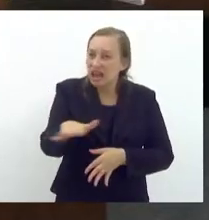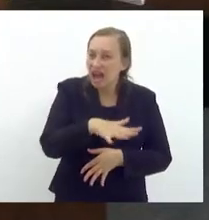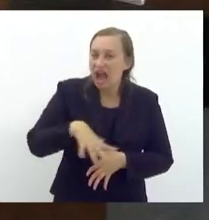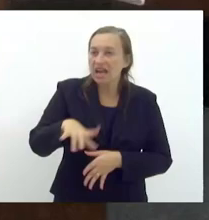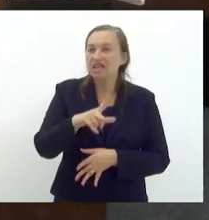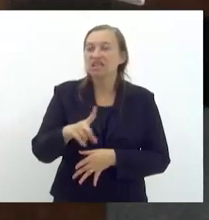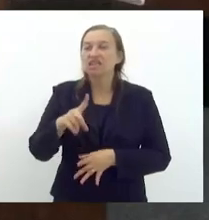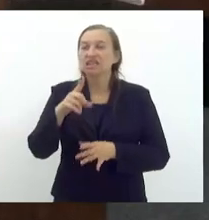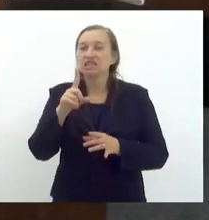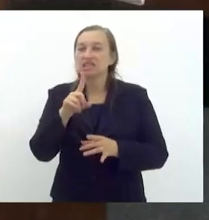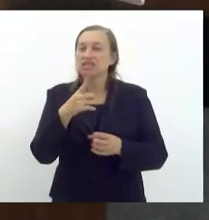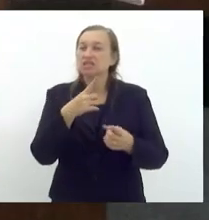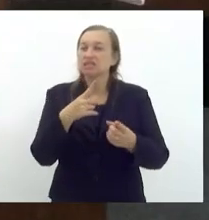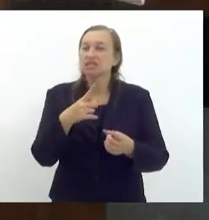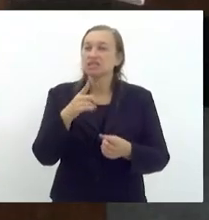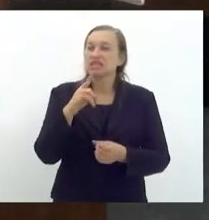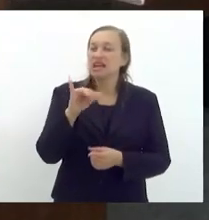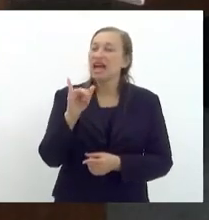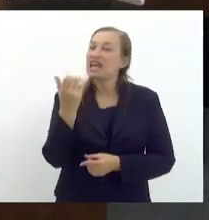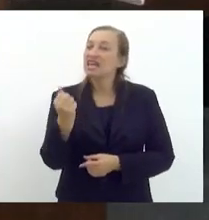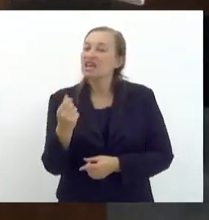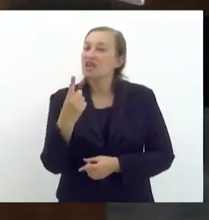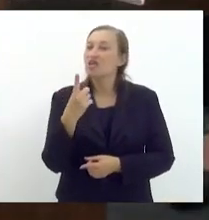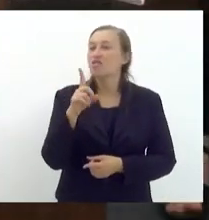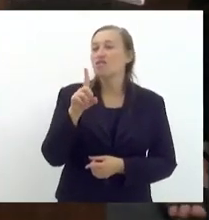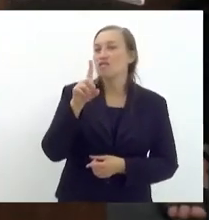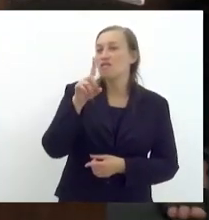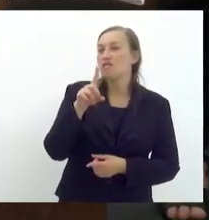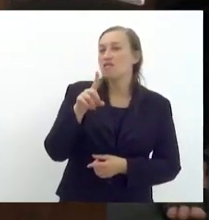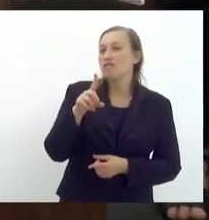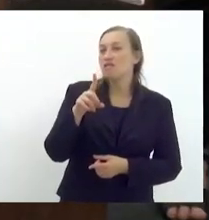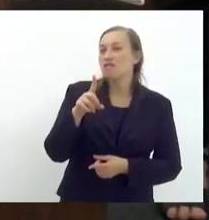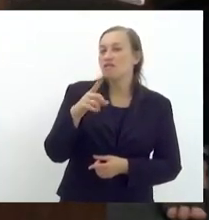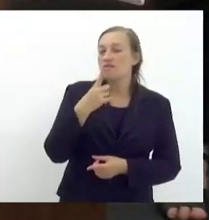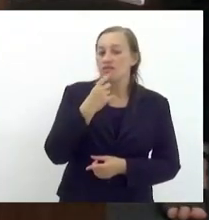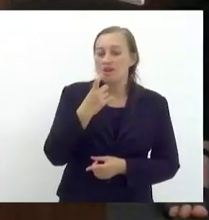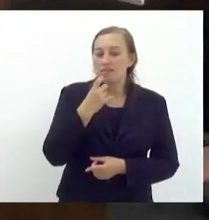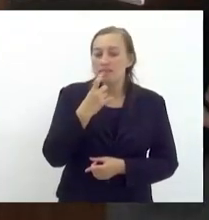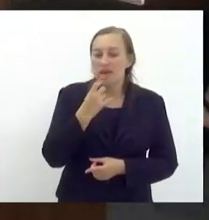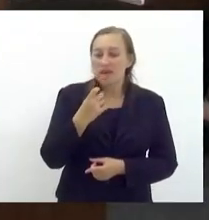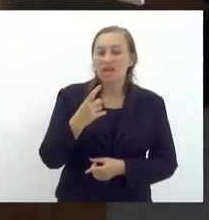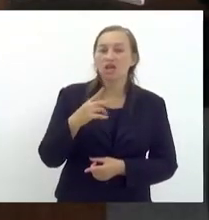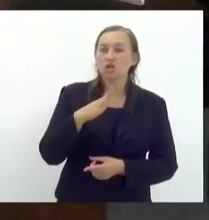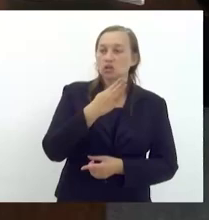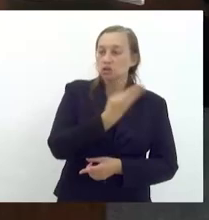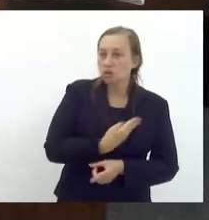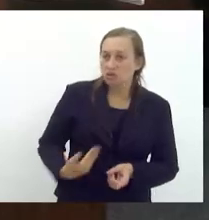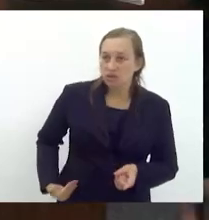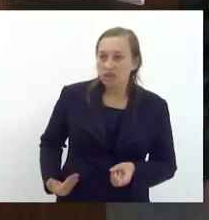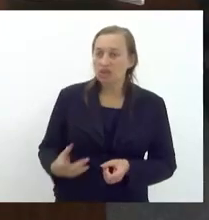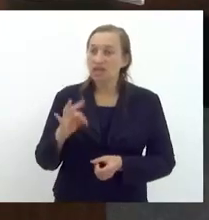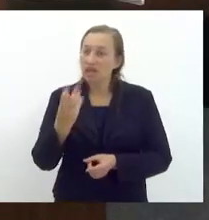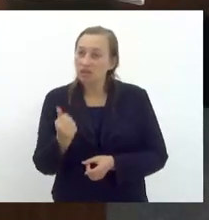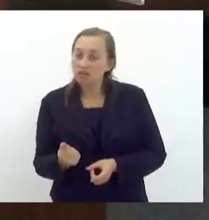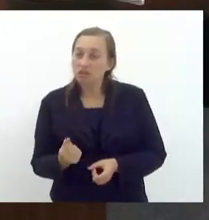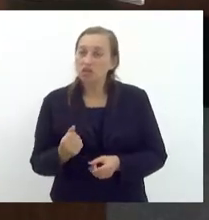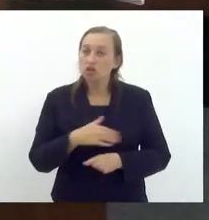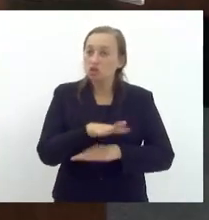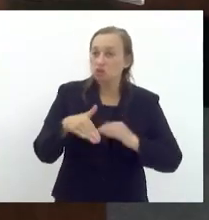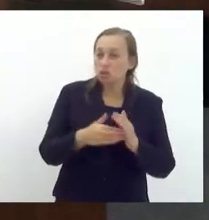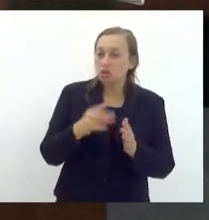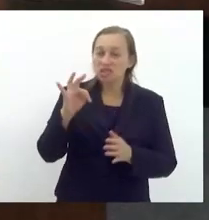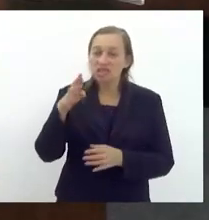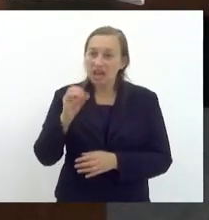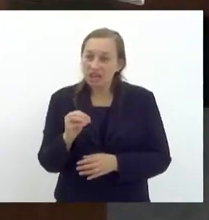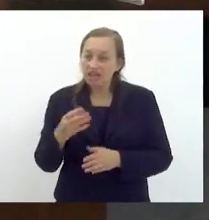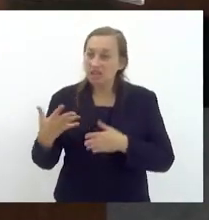à Ilha do Governador Você tem uma ideia era uma bagunça mas todos os estaleiros tinham ali as suas bases voltadas